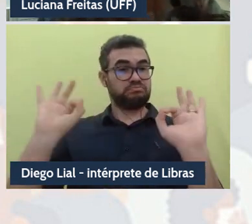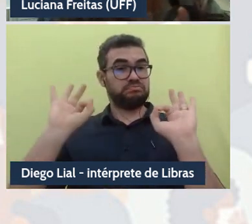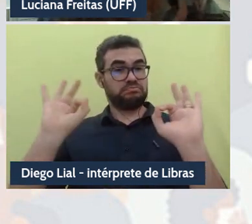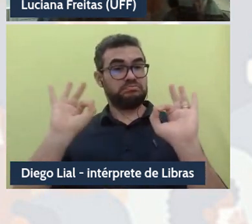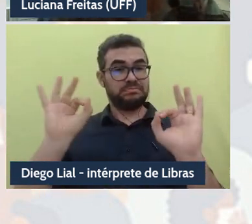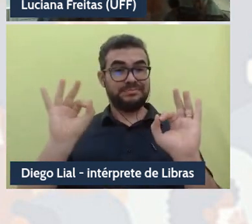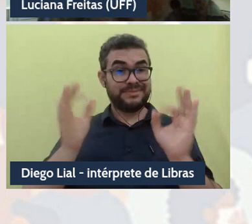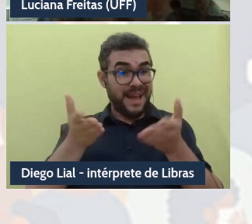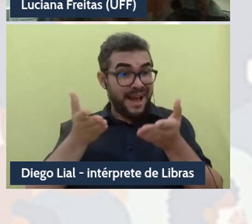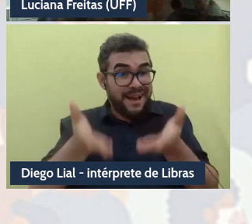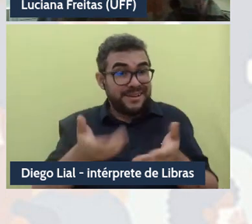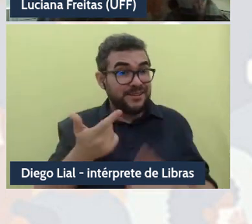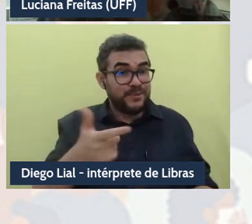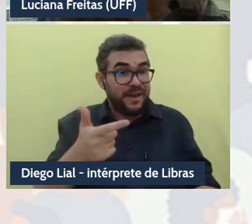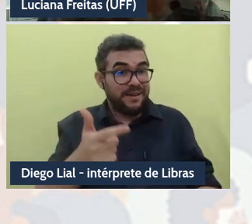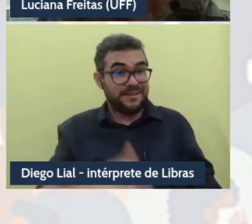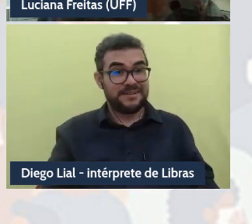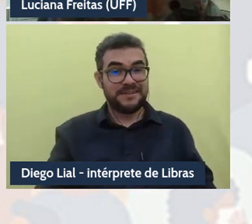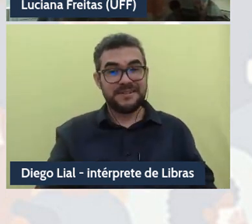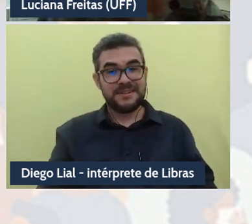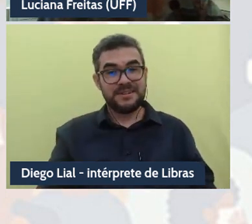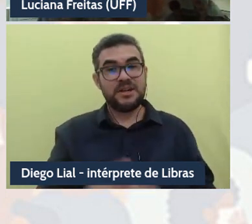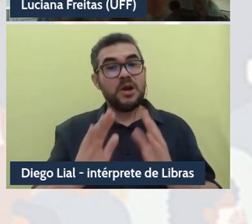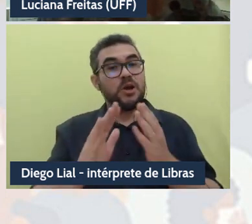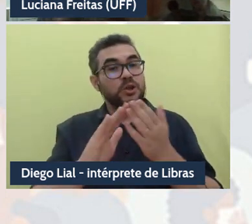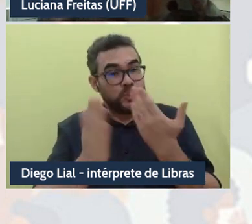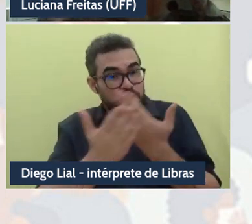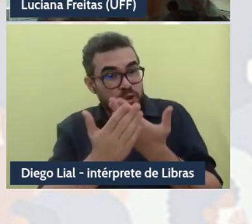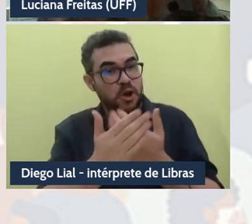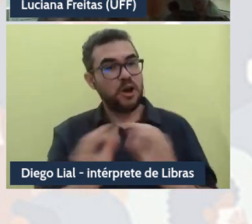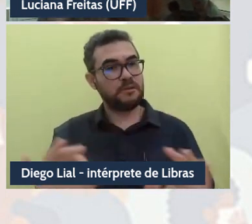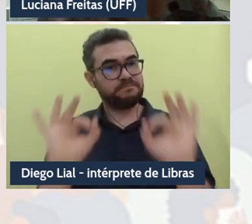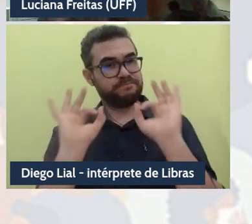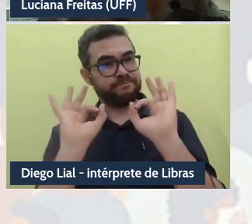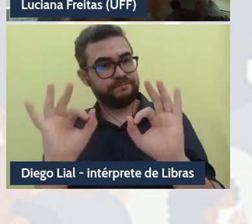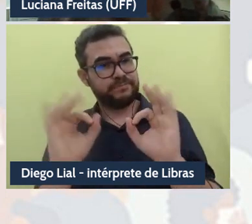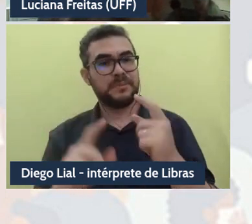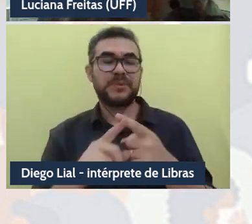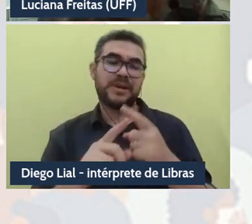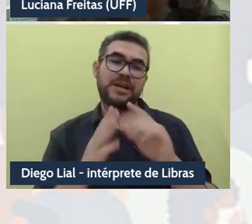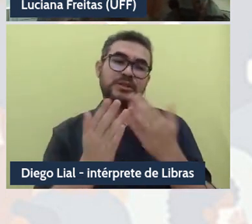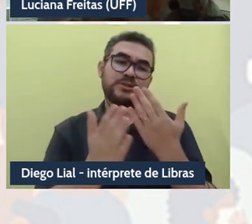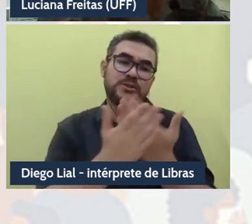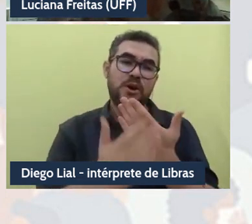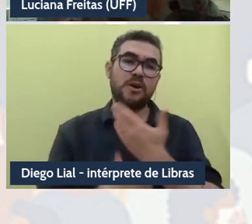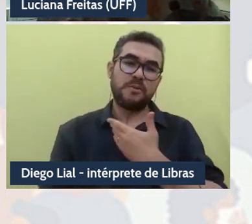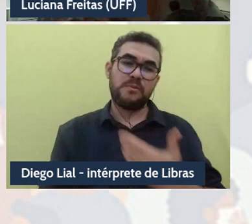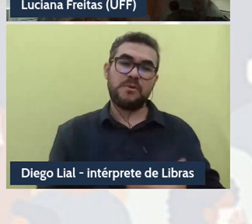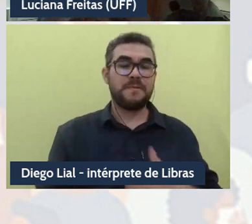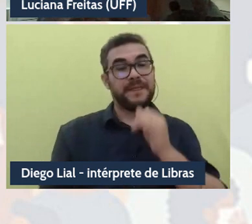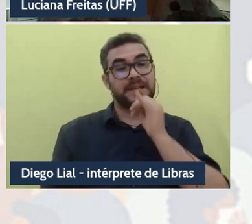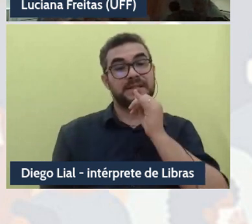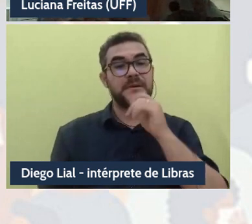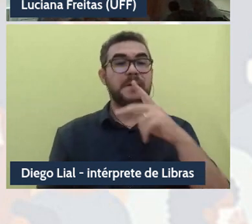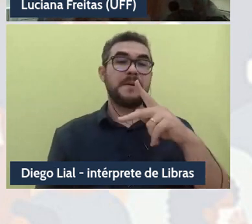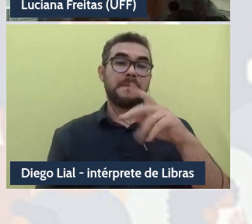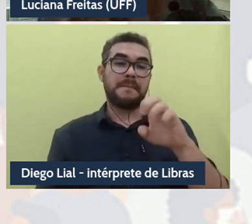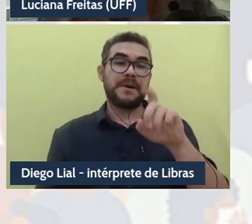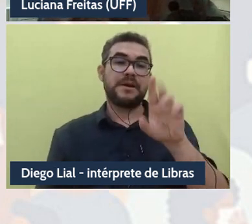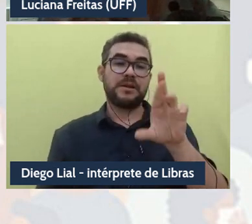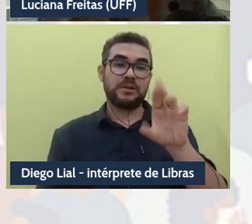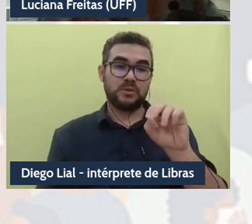aqui, porque escola de elite, porque numa escola pública aqui, nem o Colégio Pedro II, que é a escola mais antiga do Brasil, uma escola